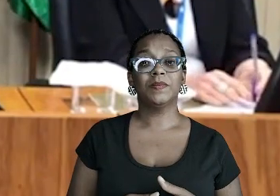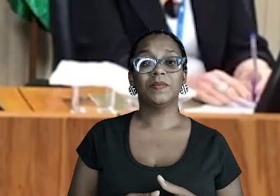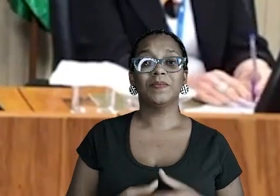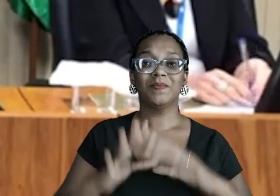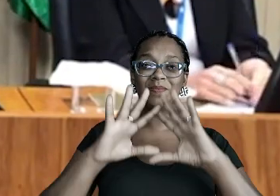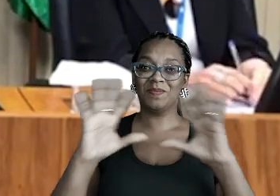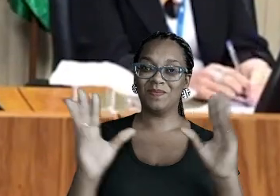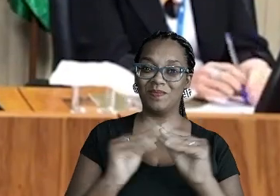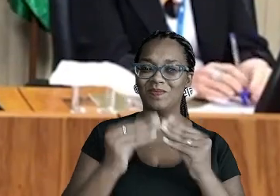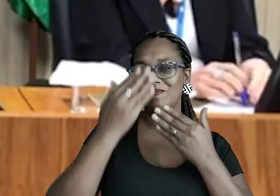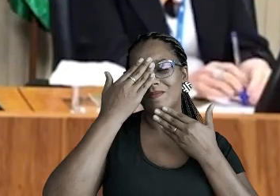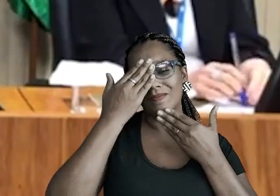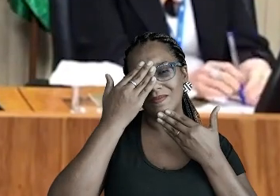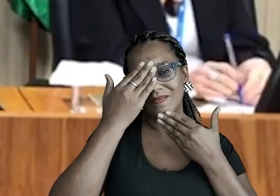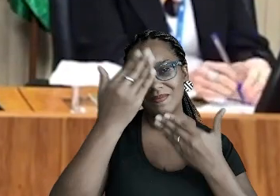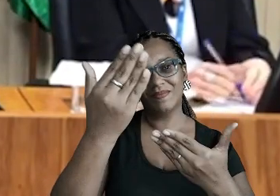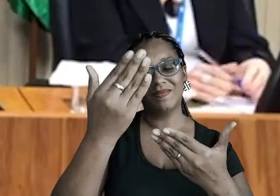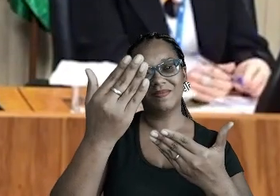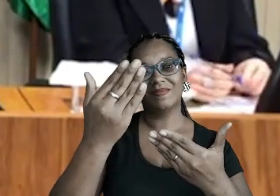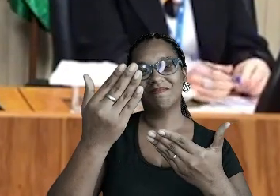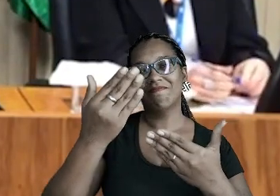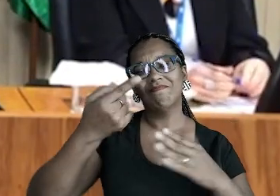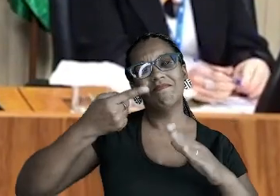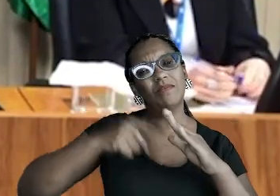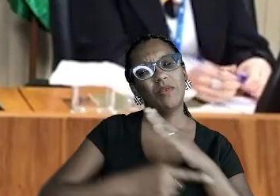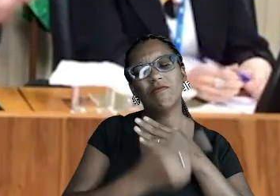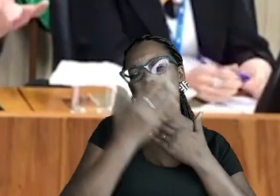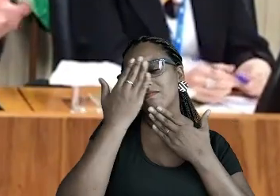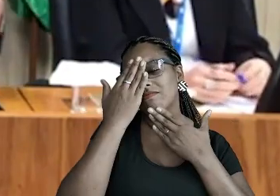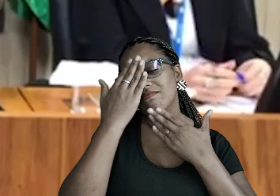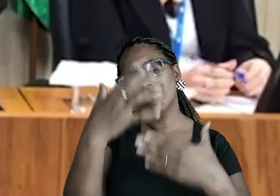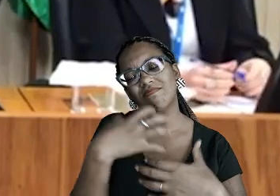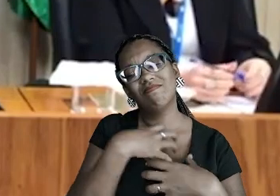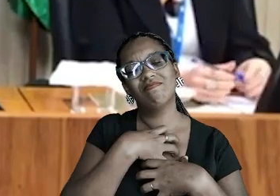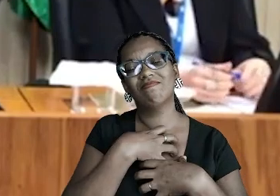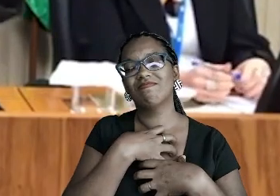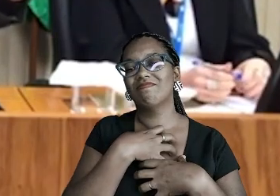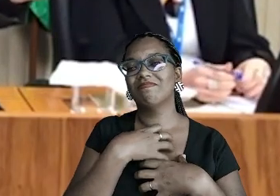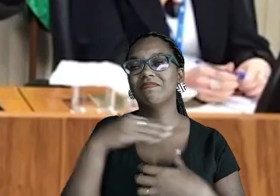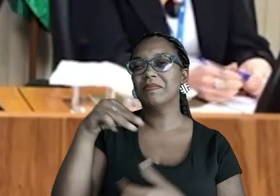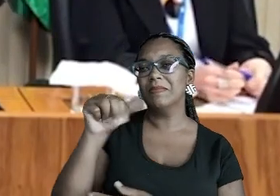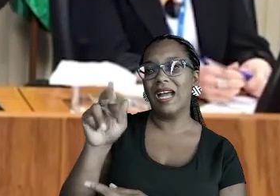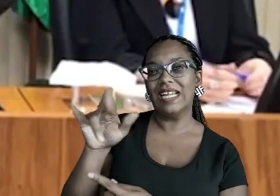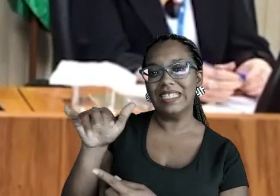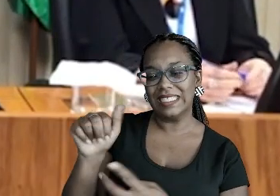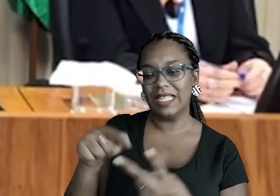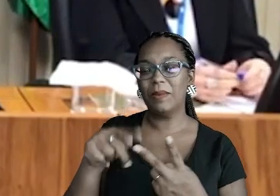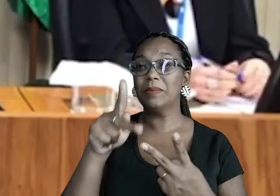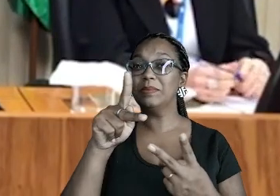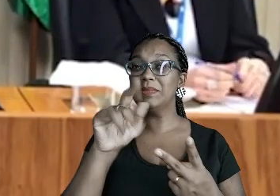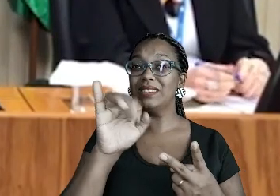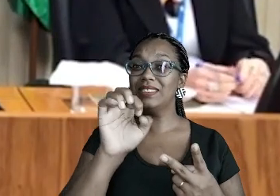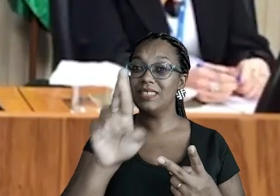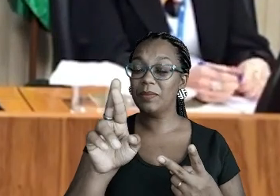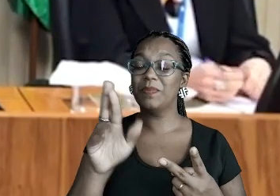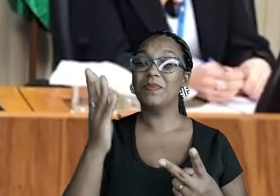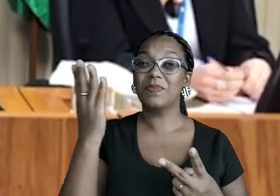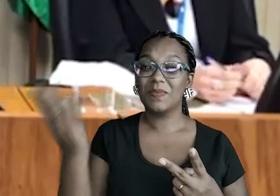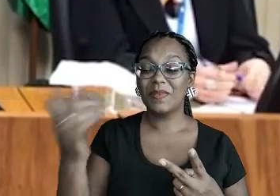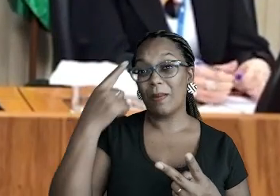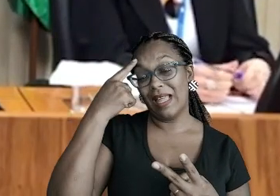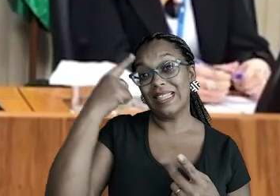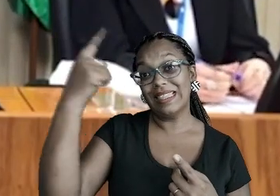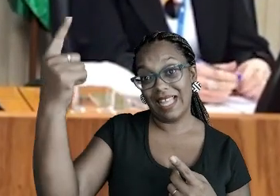essas frases eu quero agradecer é profundamente Marina pia pela pela